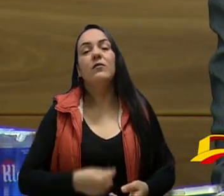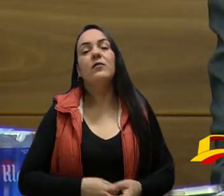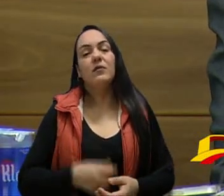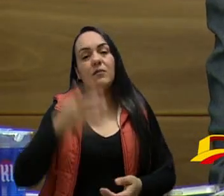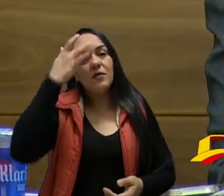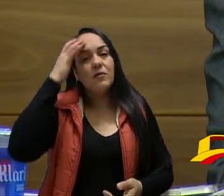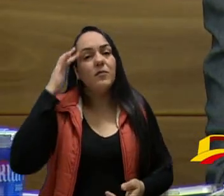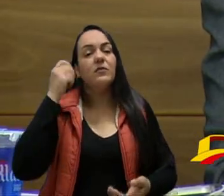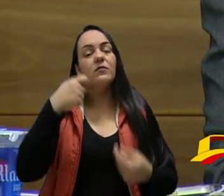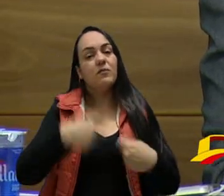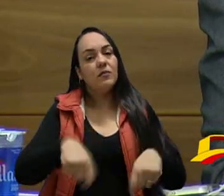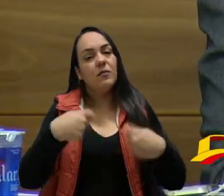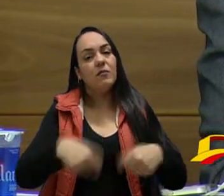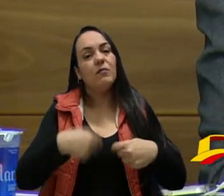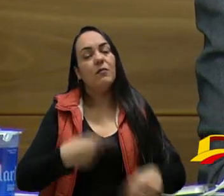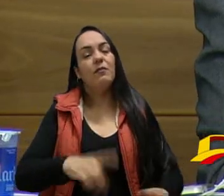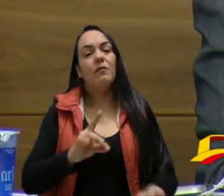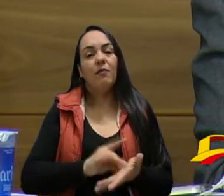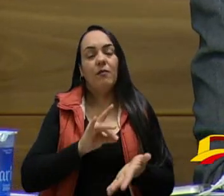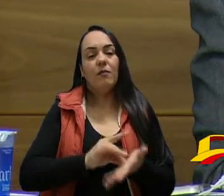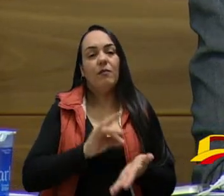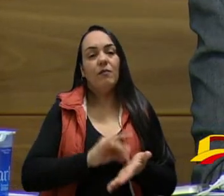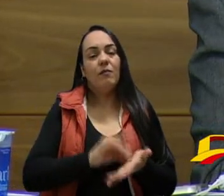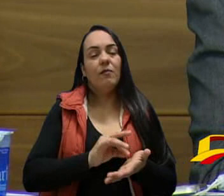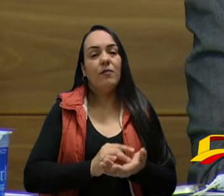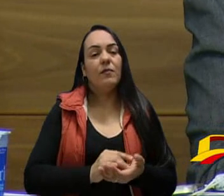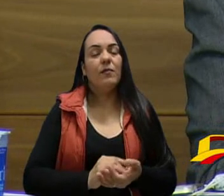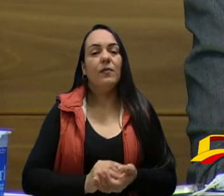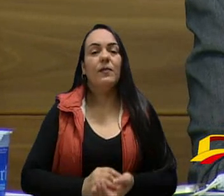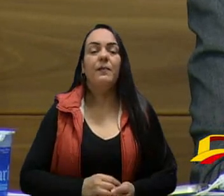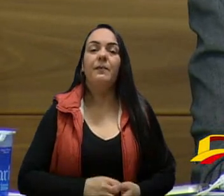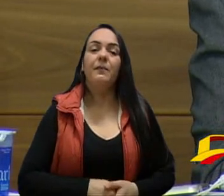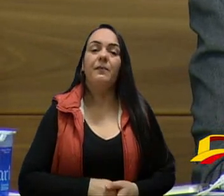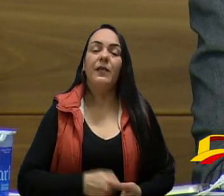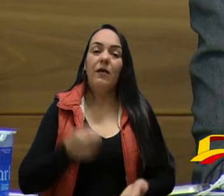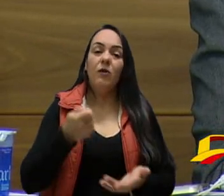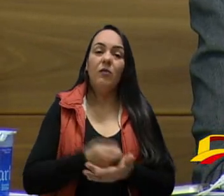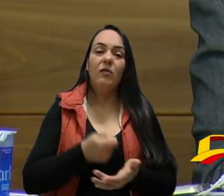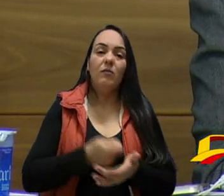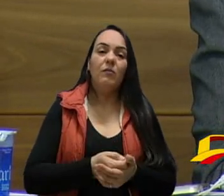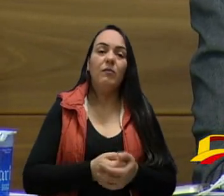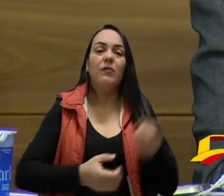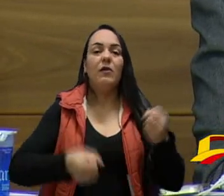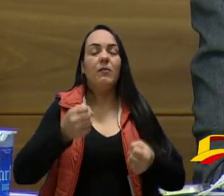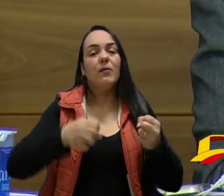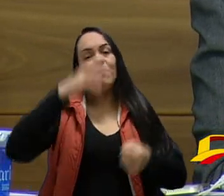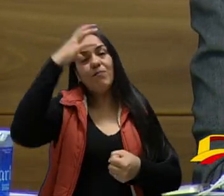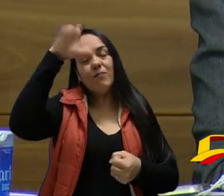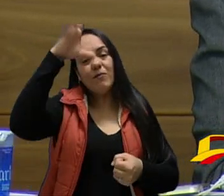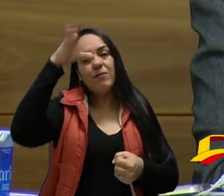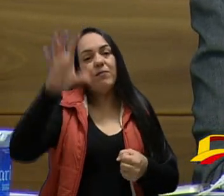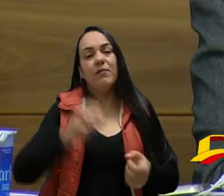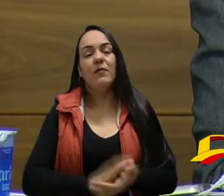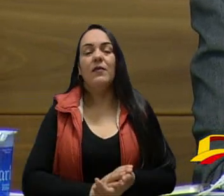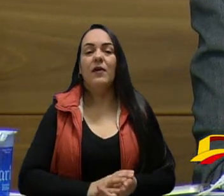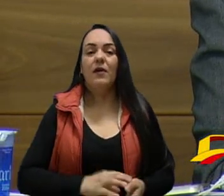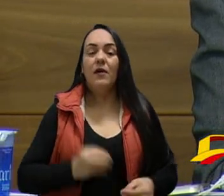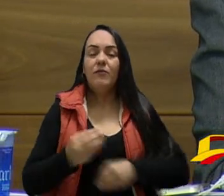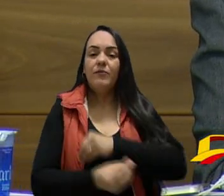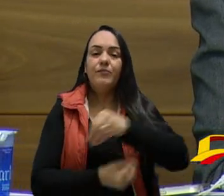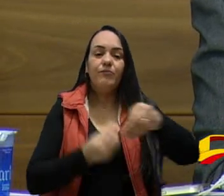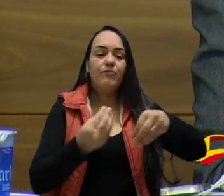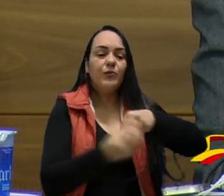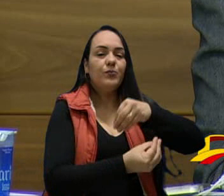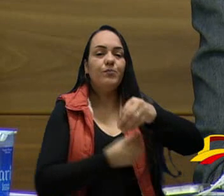cidadão é com relação à contratação é é uma contratação ampla que envolve